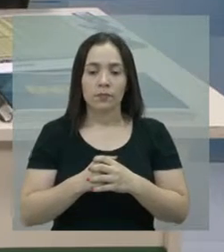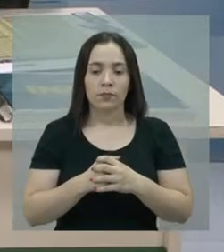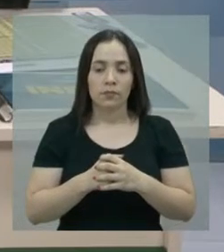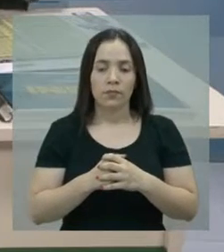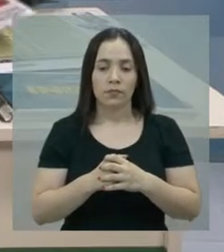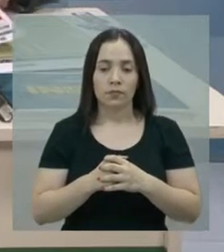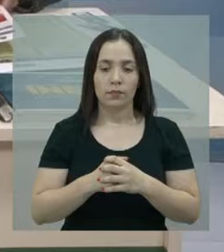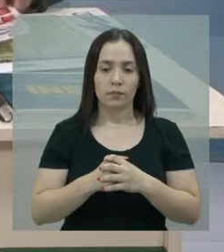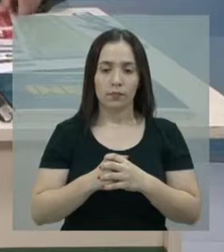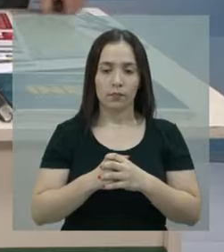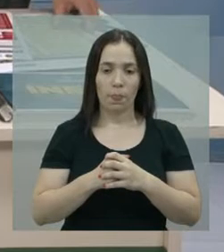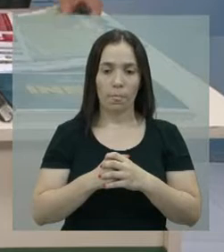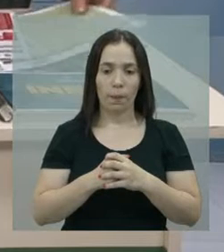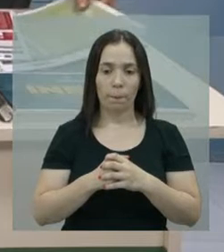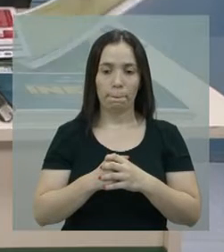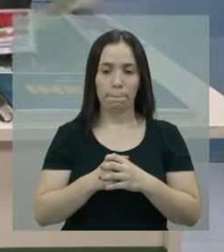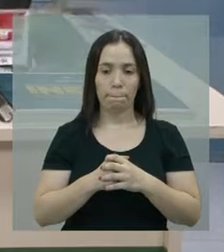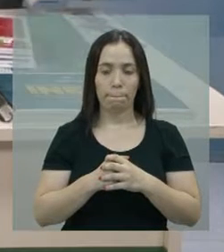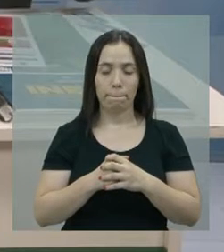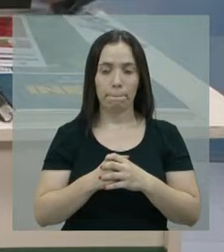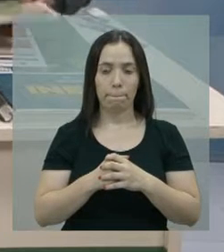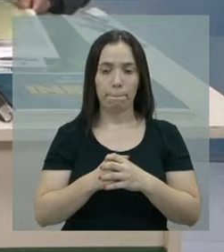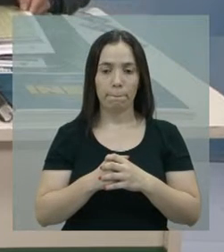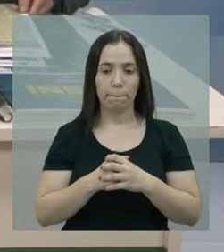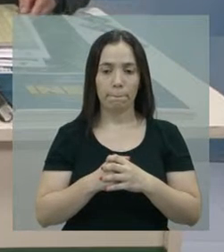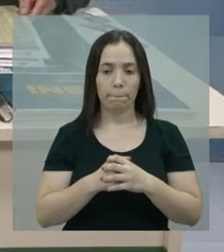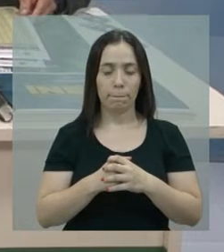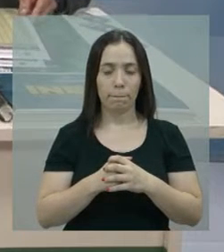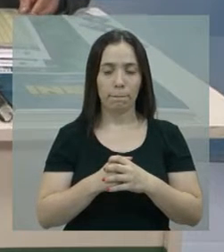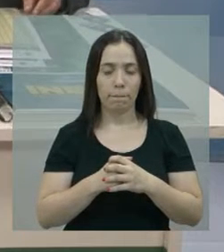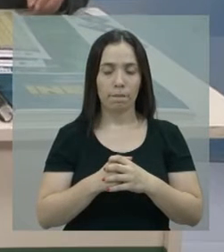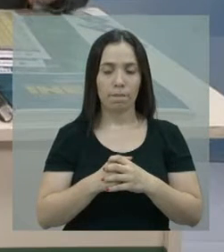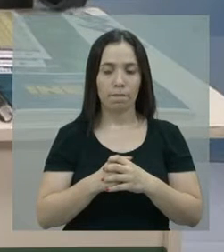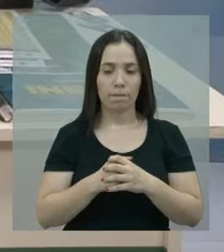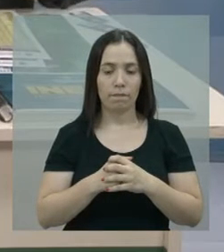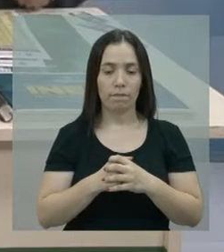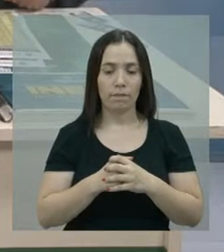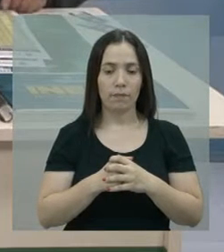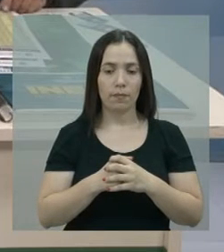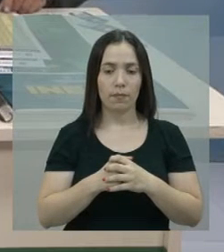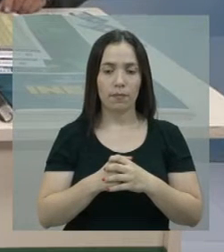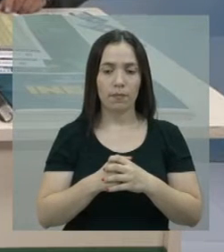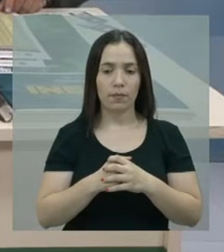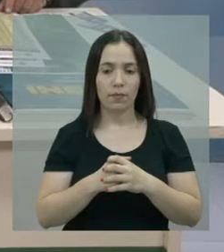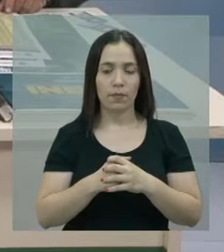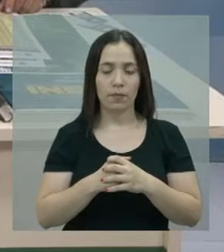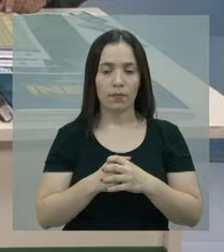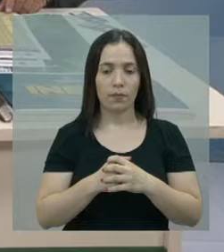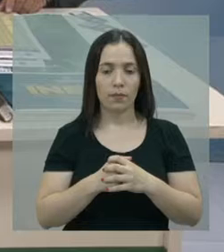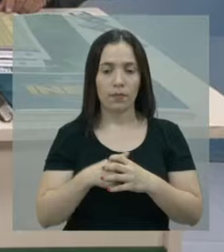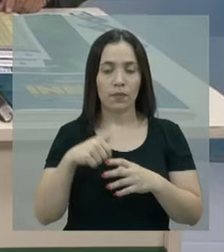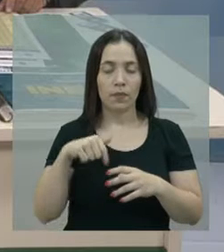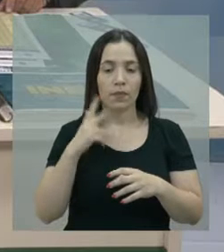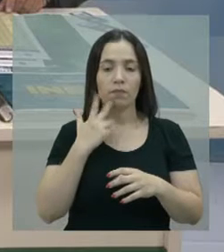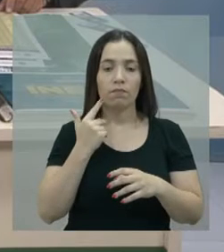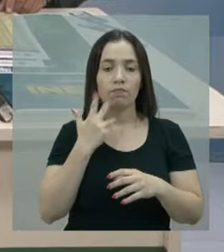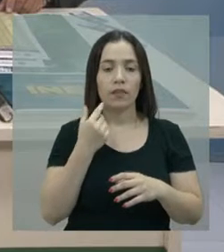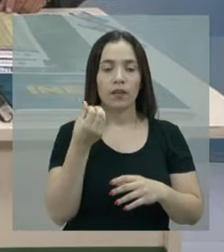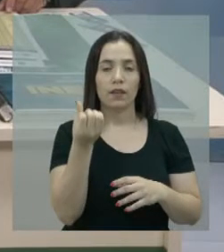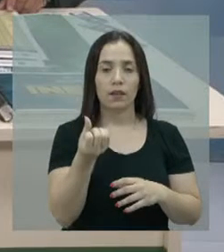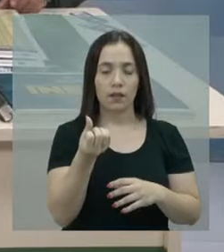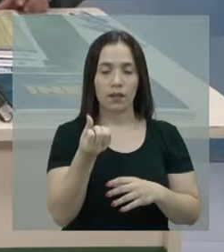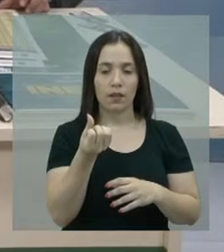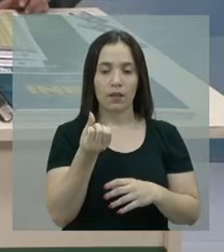esse aqui. É o verso desse, está aqui. Pronto. Eu estou com ele aqui. Fortaleza está com uma pontuação de 6.